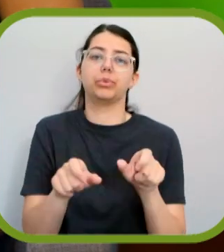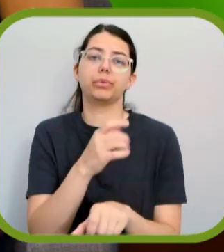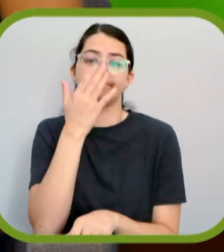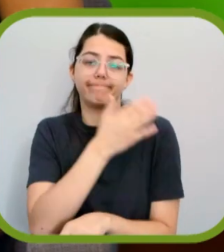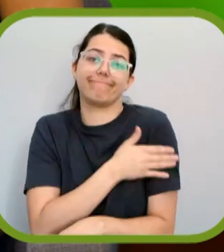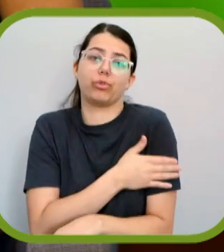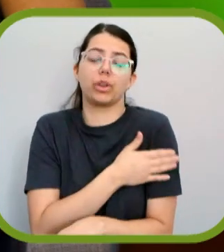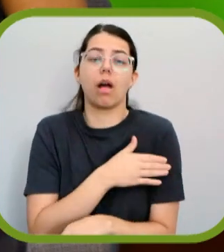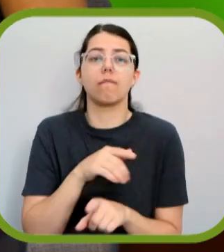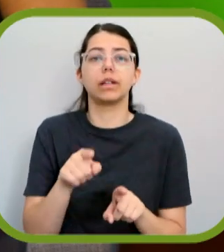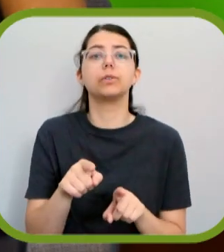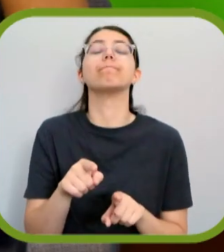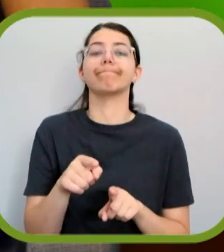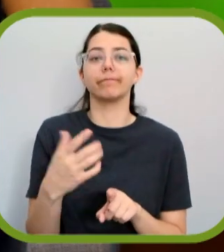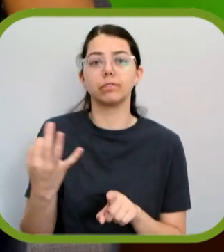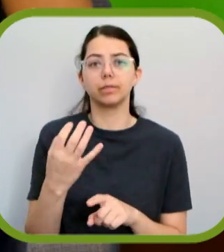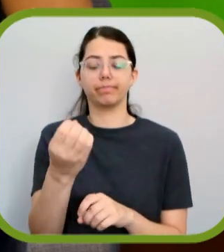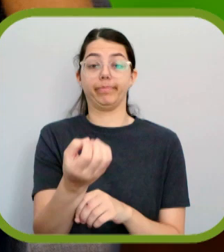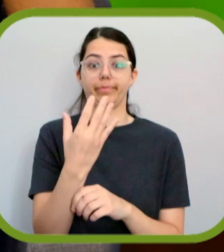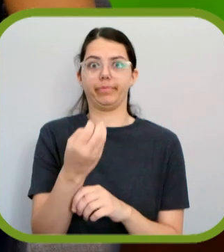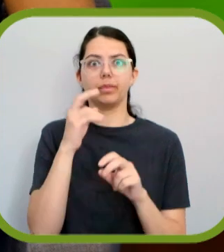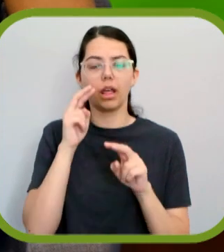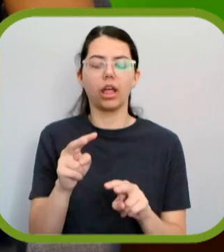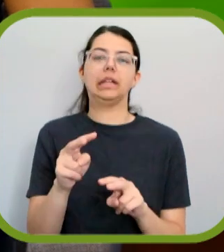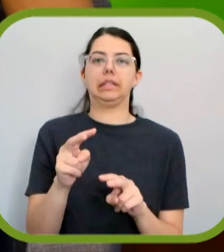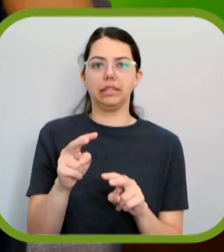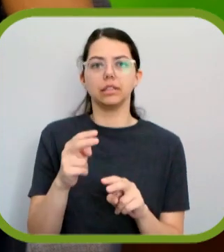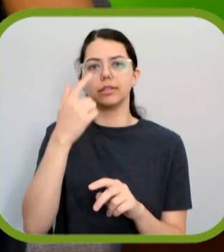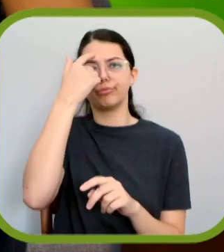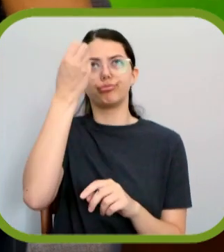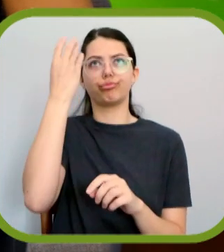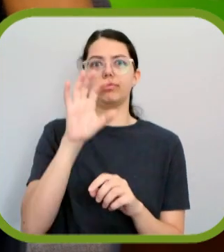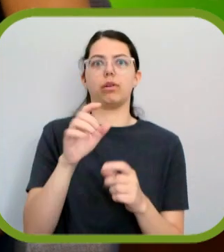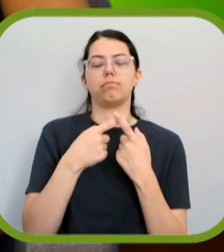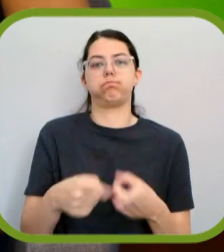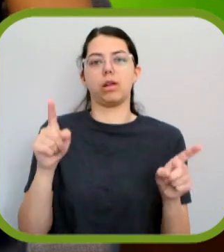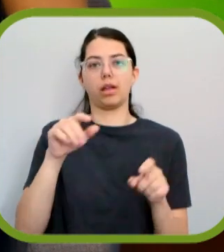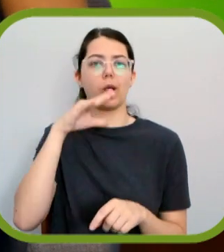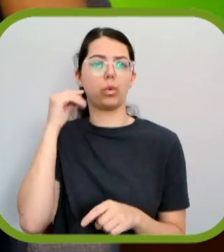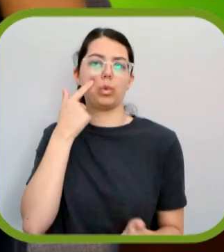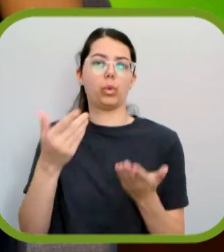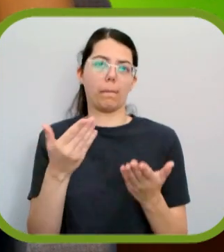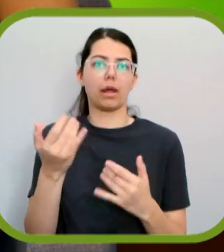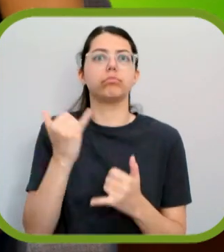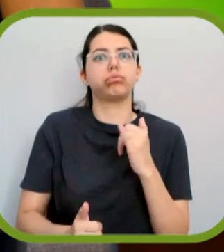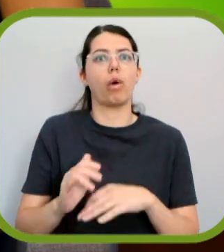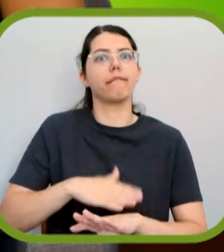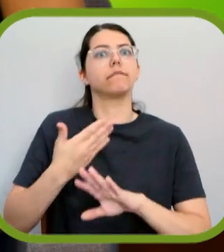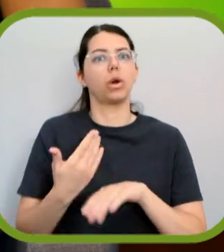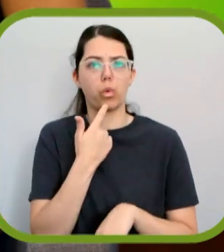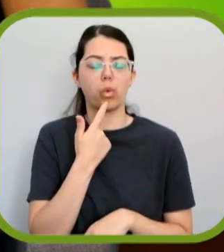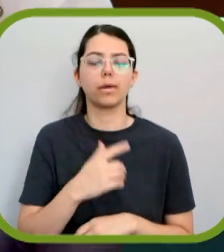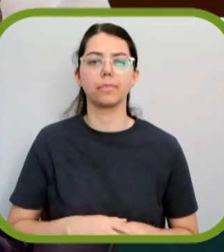vulneráveis que entendem este tipo de conteúdo de uma forma se calhar completamente diferente de um adulto. Acho que é muito mais perigoso.